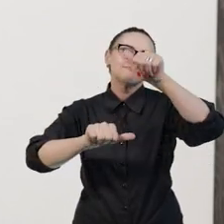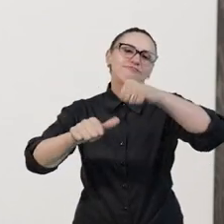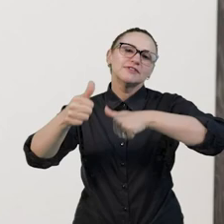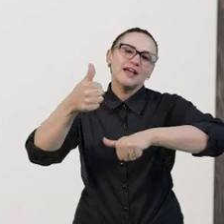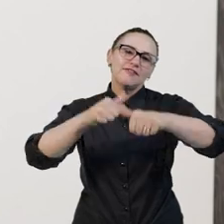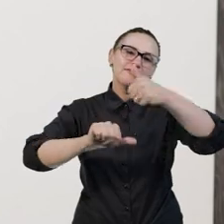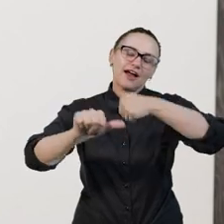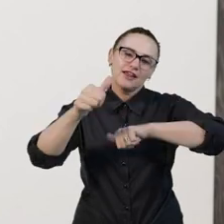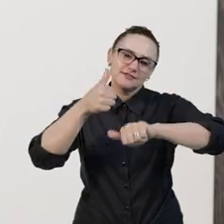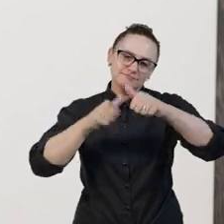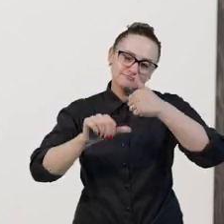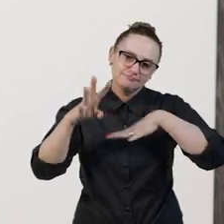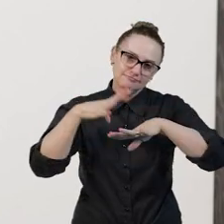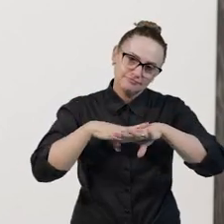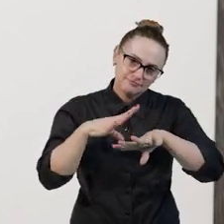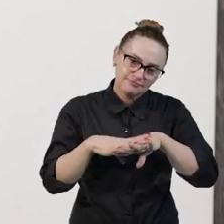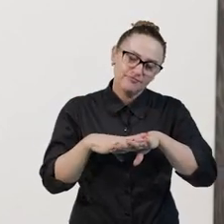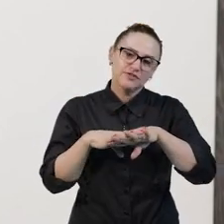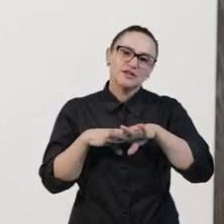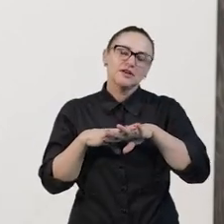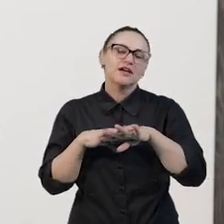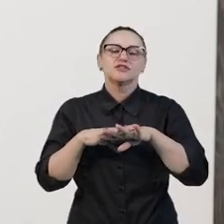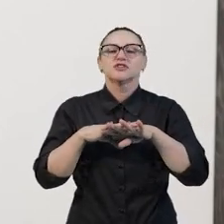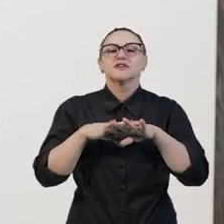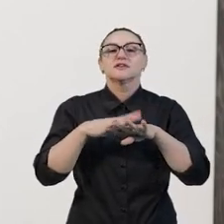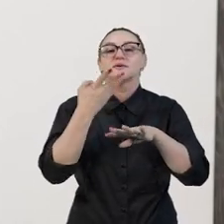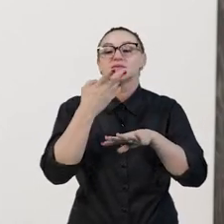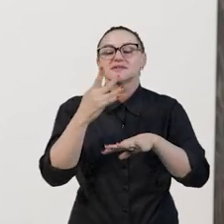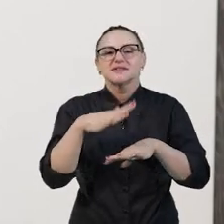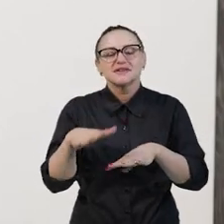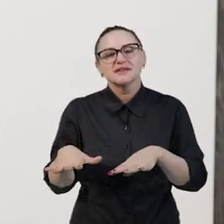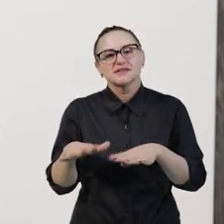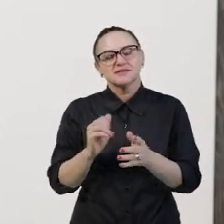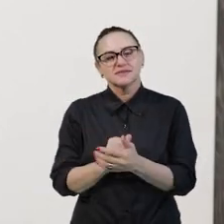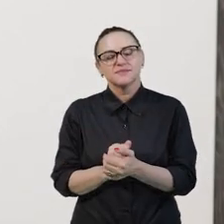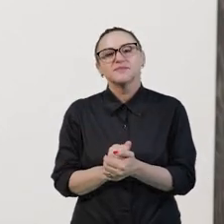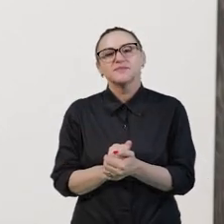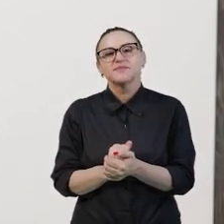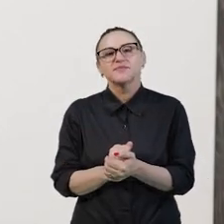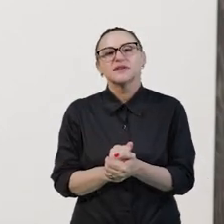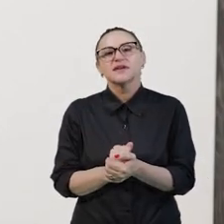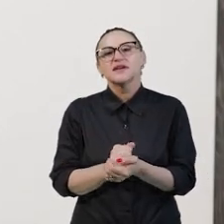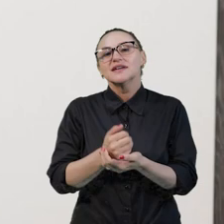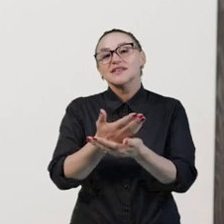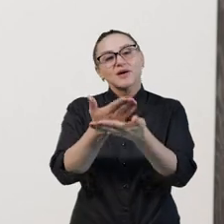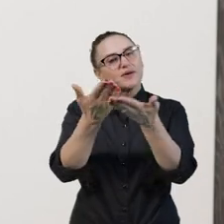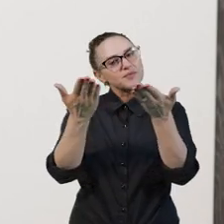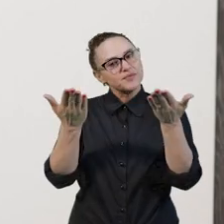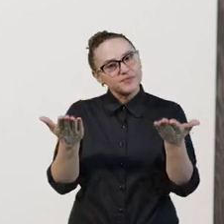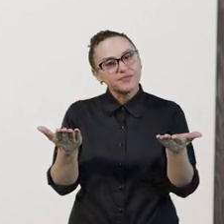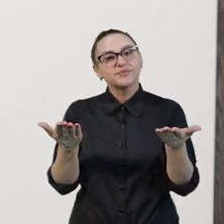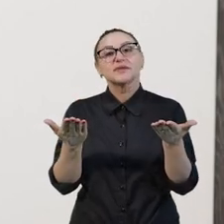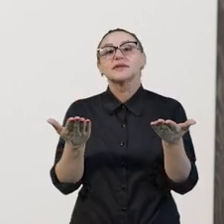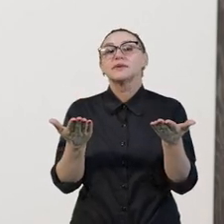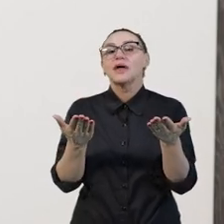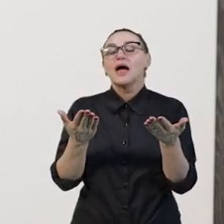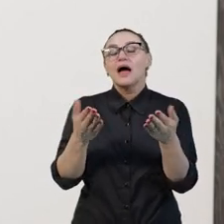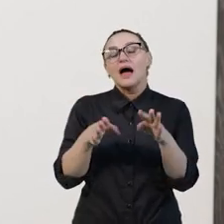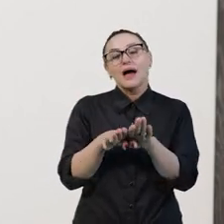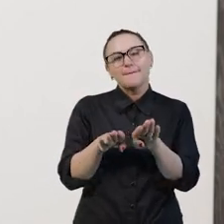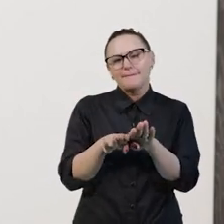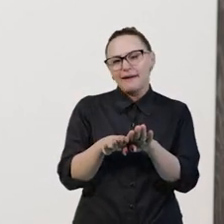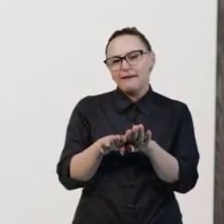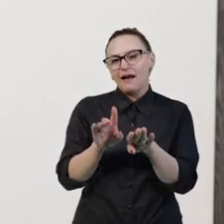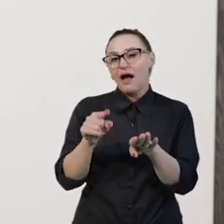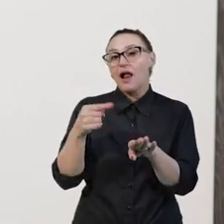matemática é com as crianças né nas aulas com as crianças pessoal além da organização das